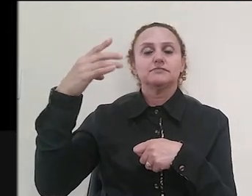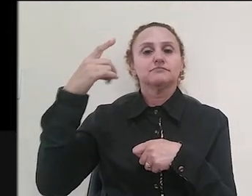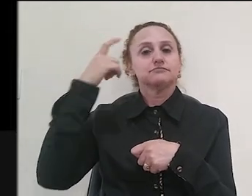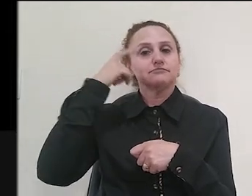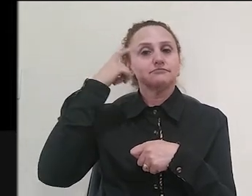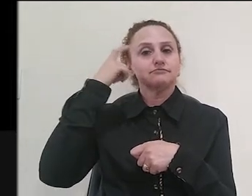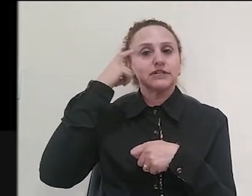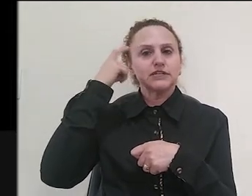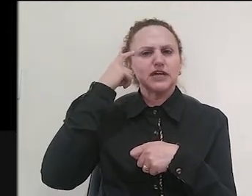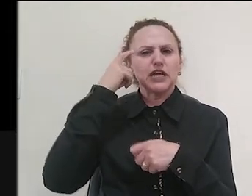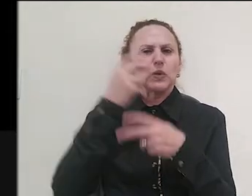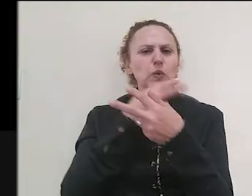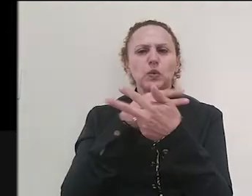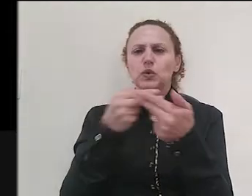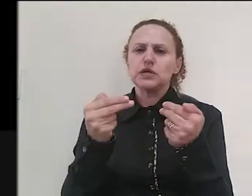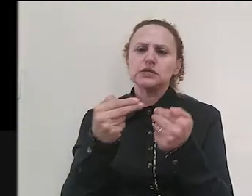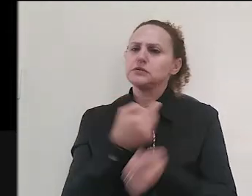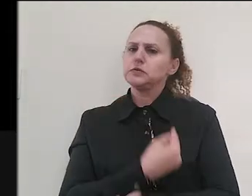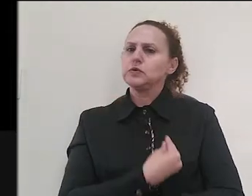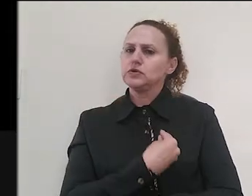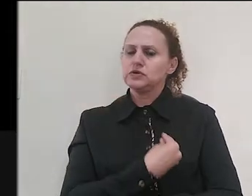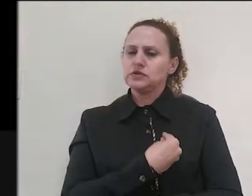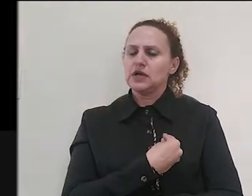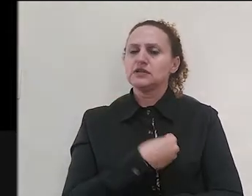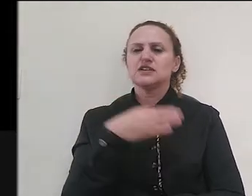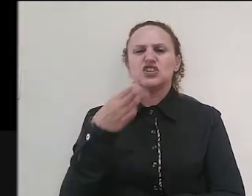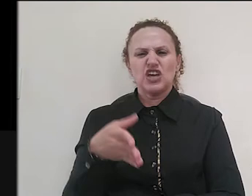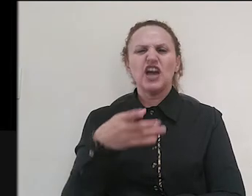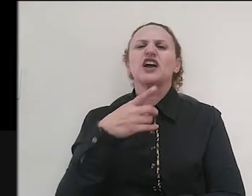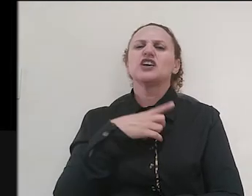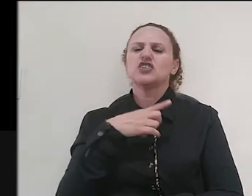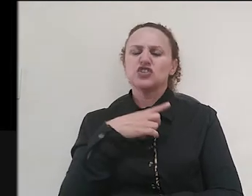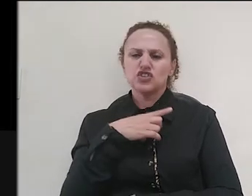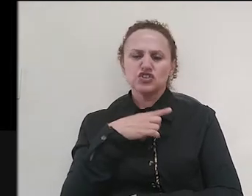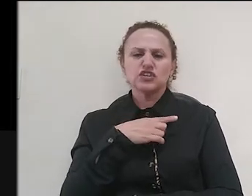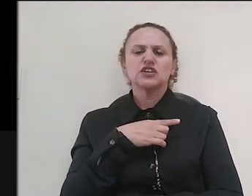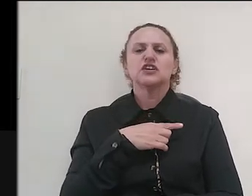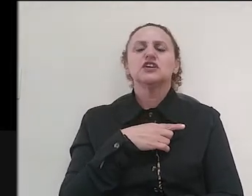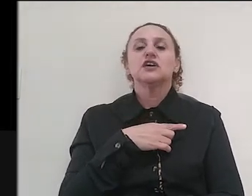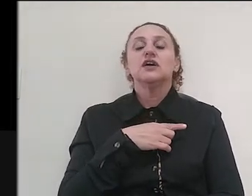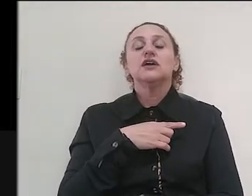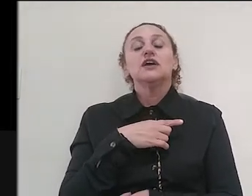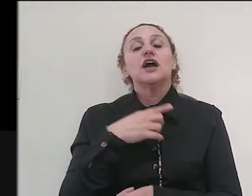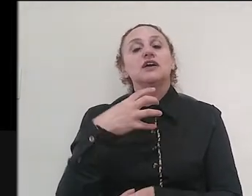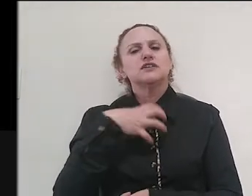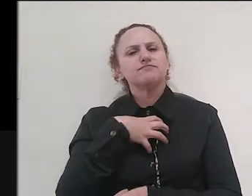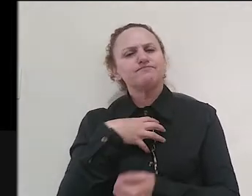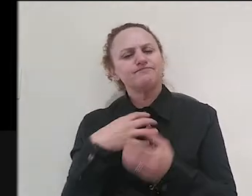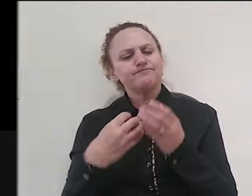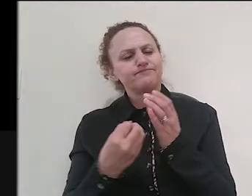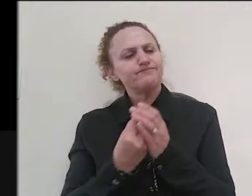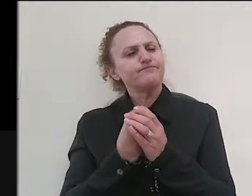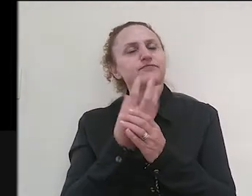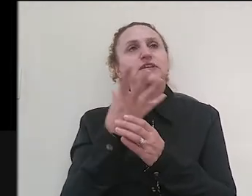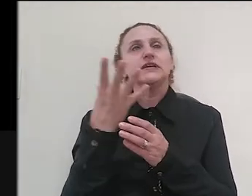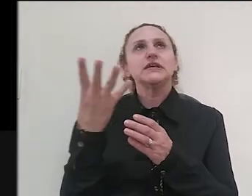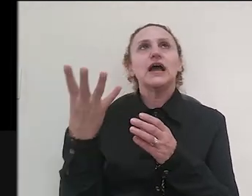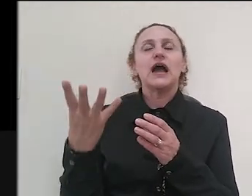prova disso, de que existia, né, já essa perspectiva de você imaginar, de você criar